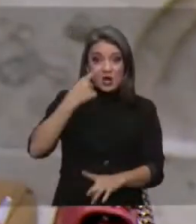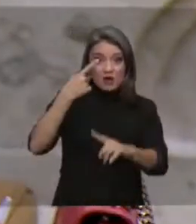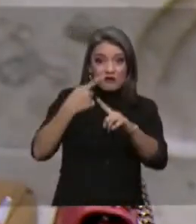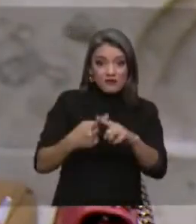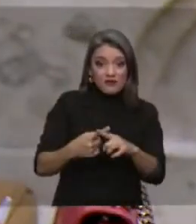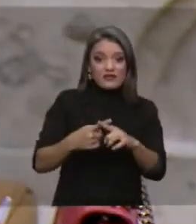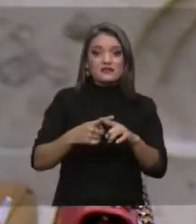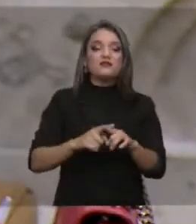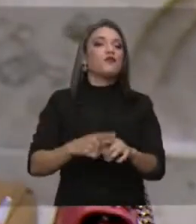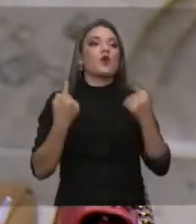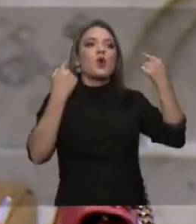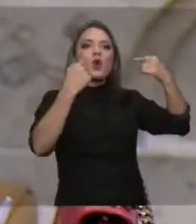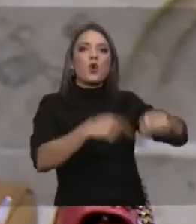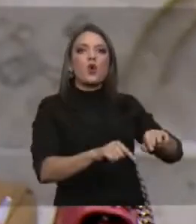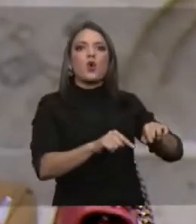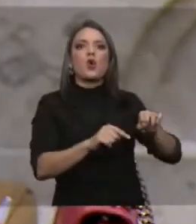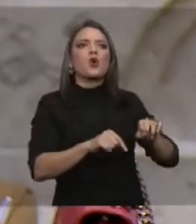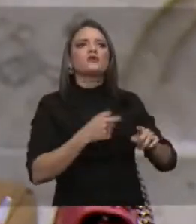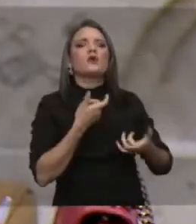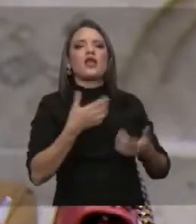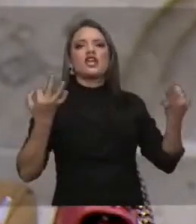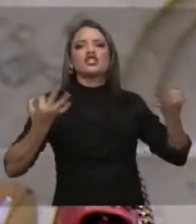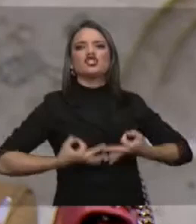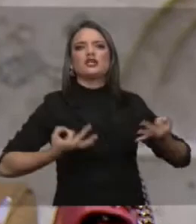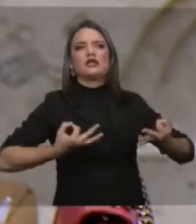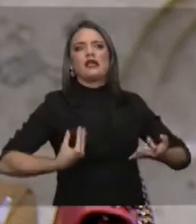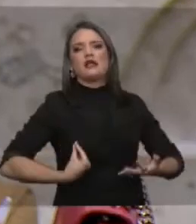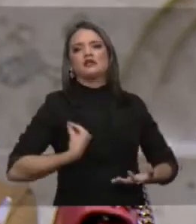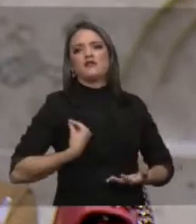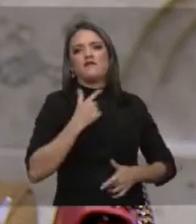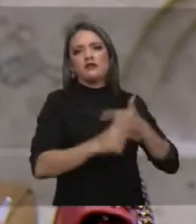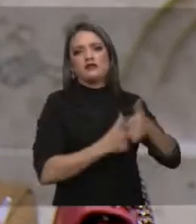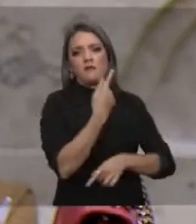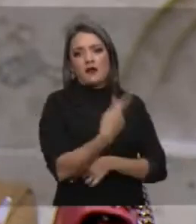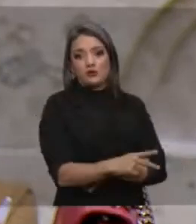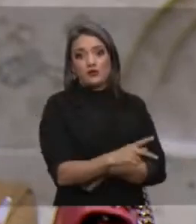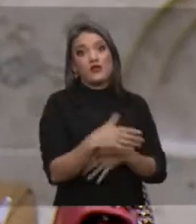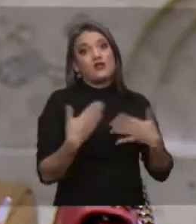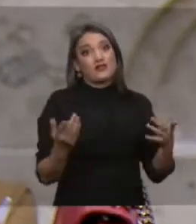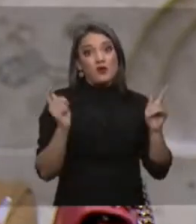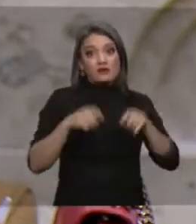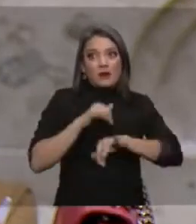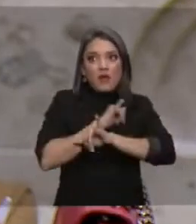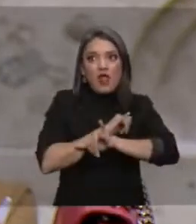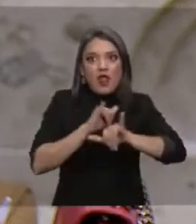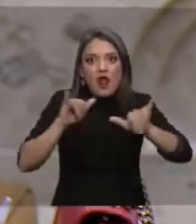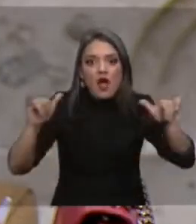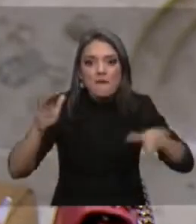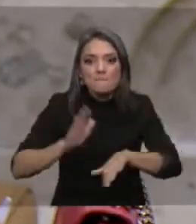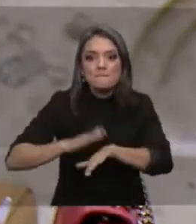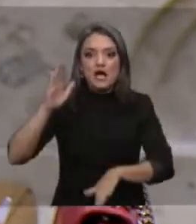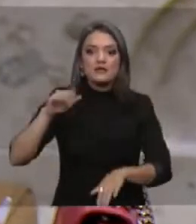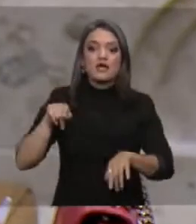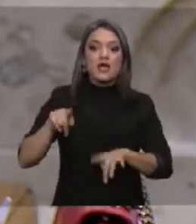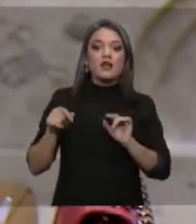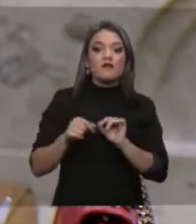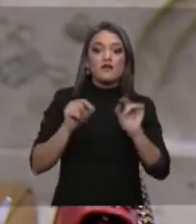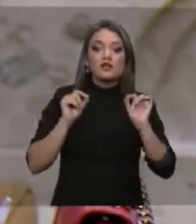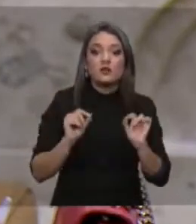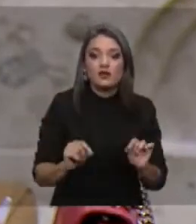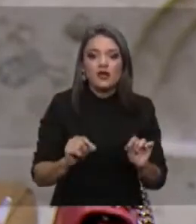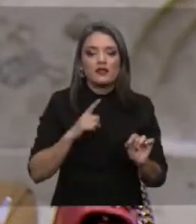decoro do referido magistrado por meio que facilita a divulgação de injúrias. Utilizou nessas ocasiões